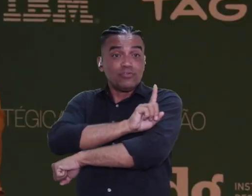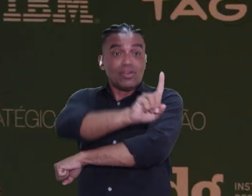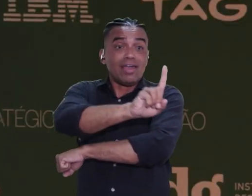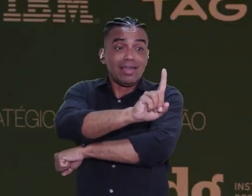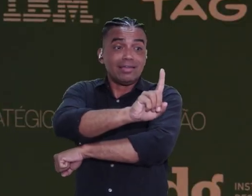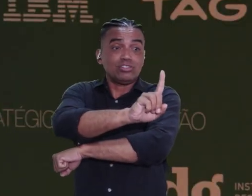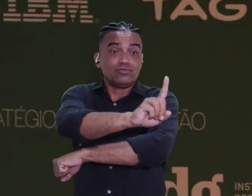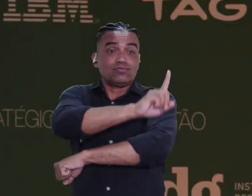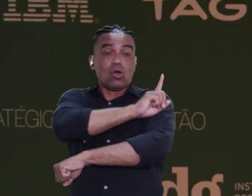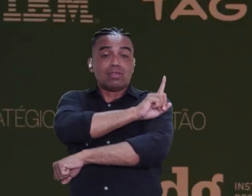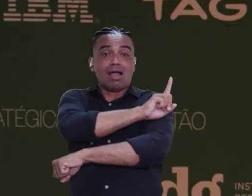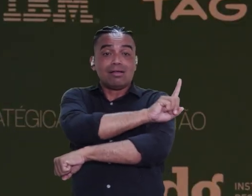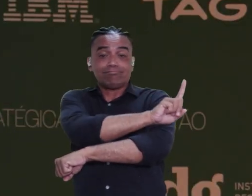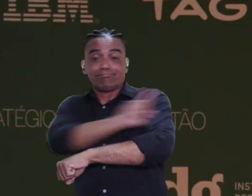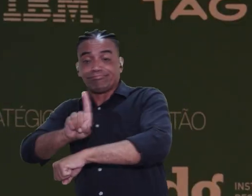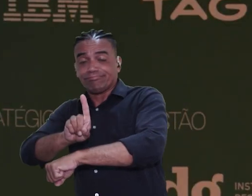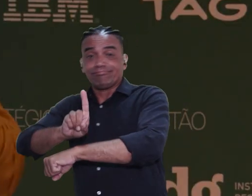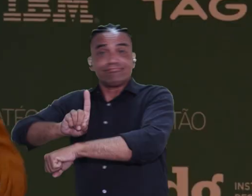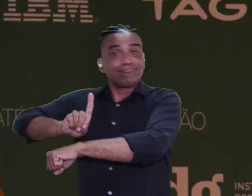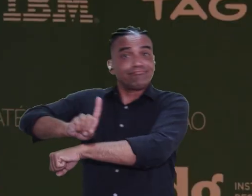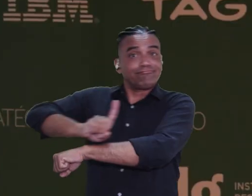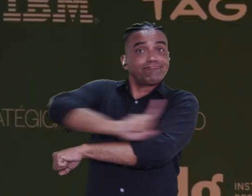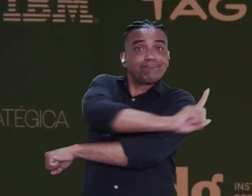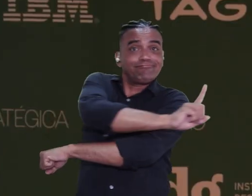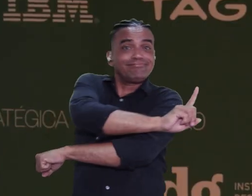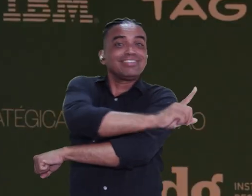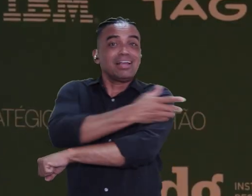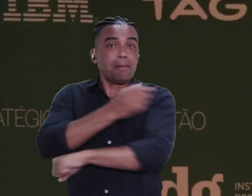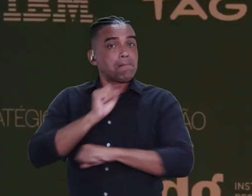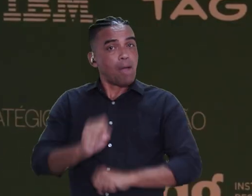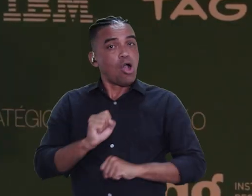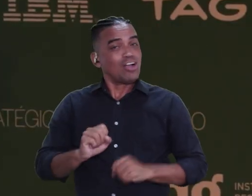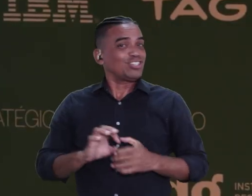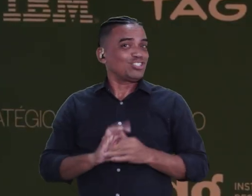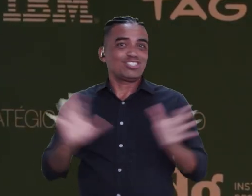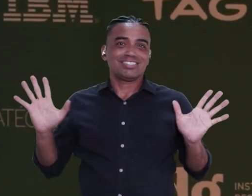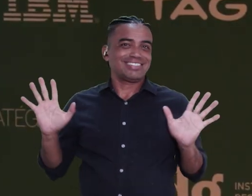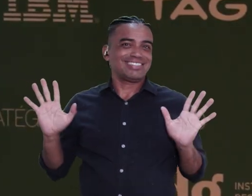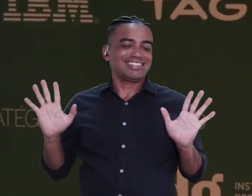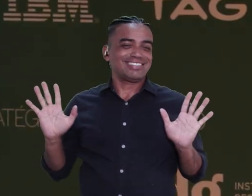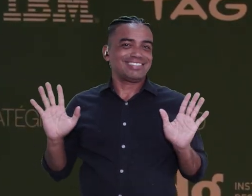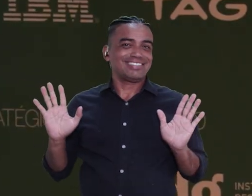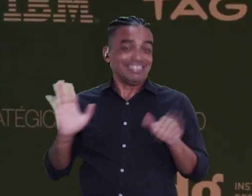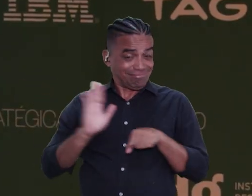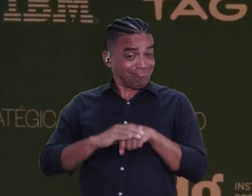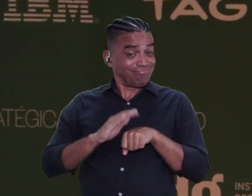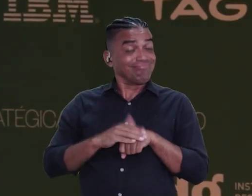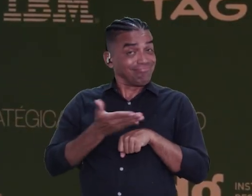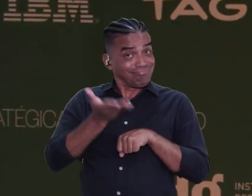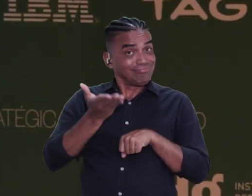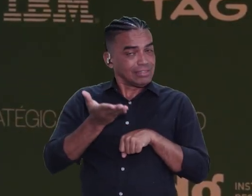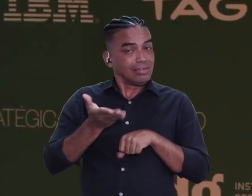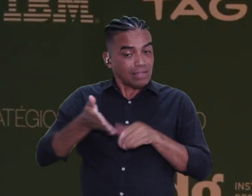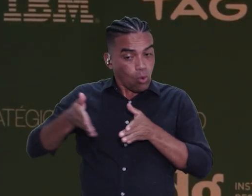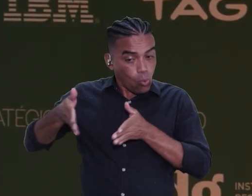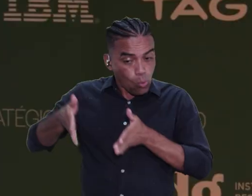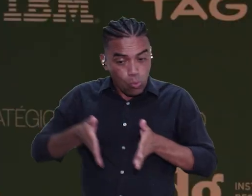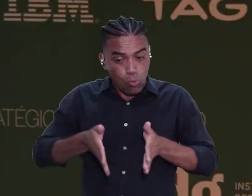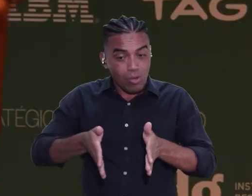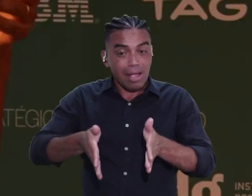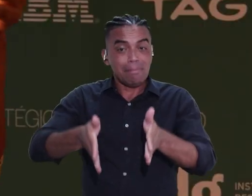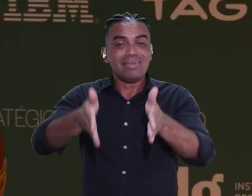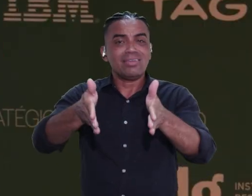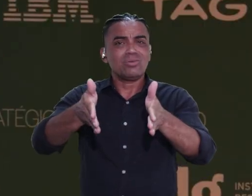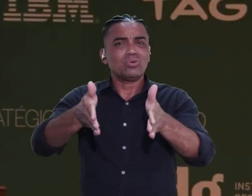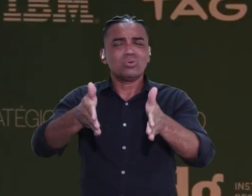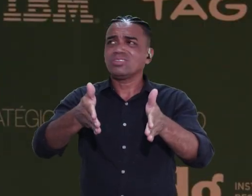pode recuar, você pode dobrar à direita, você pode dobrar à esquerda. O caminho, propriamente, e